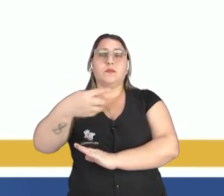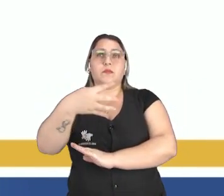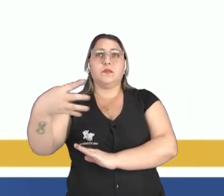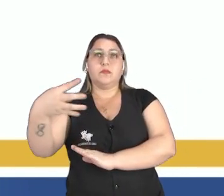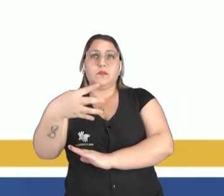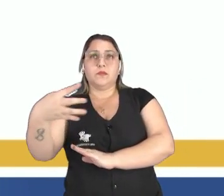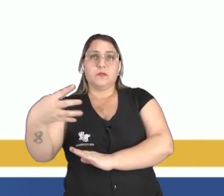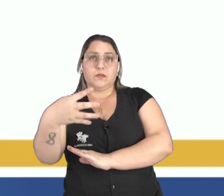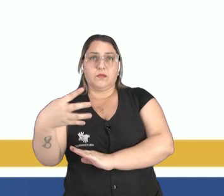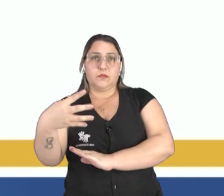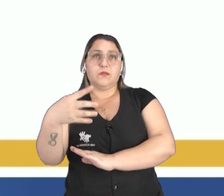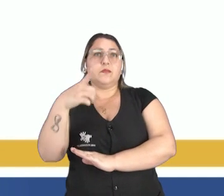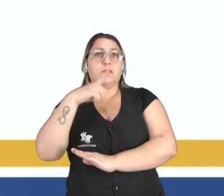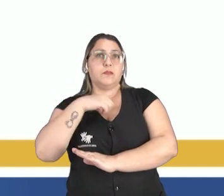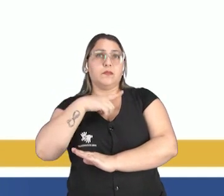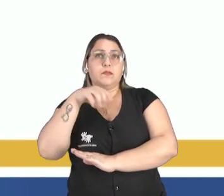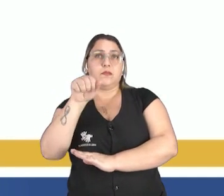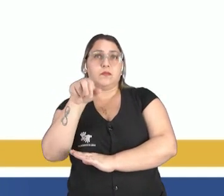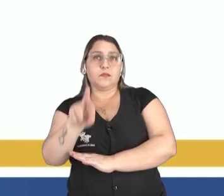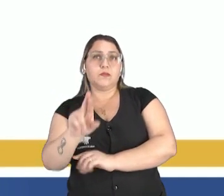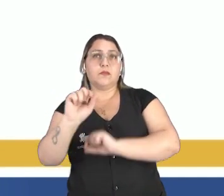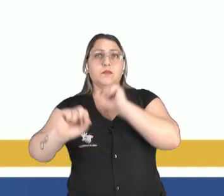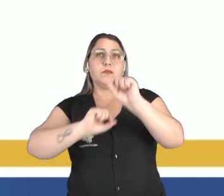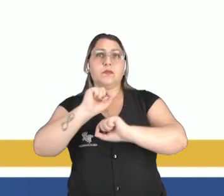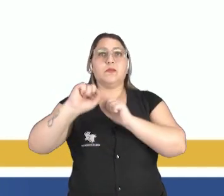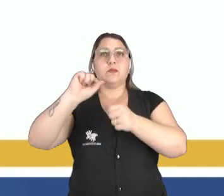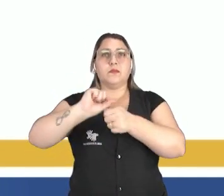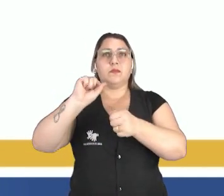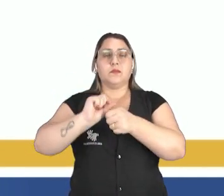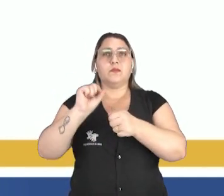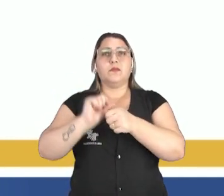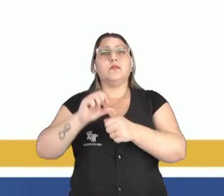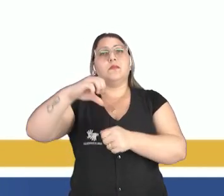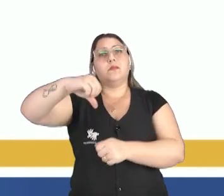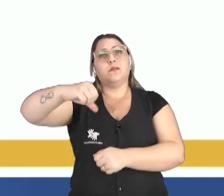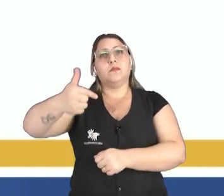o volume de ar contido na lata. Então, o que a gente vai fazer? Pega